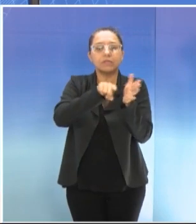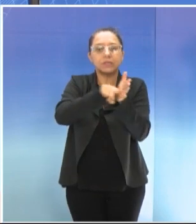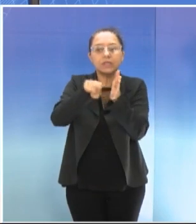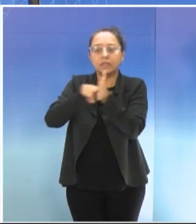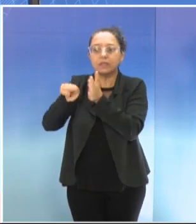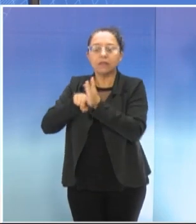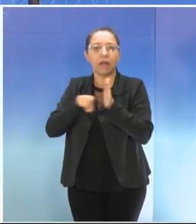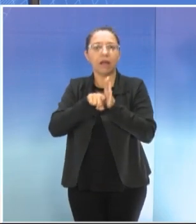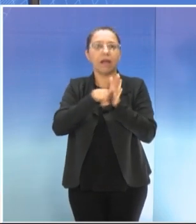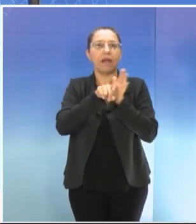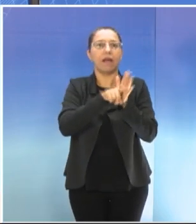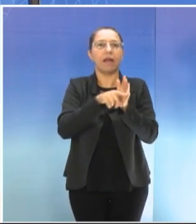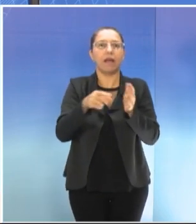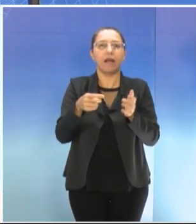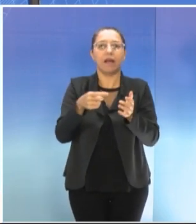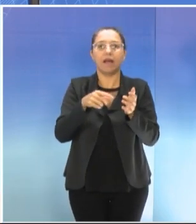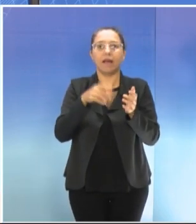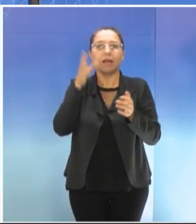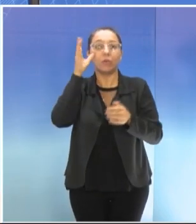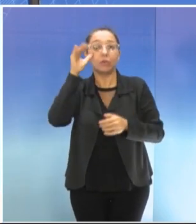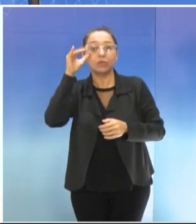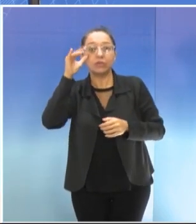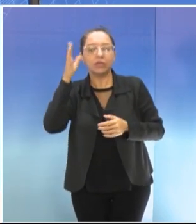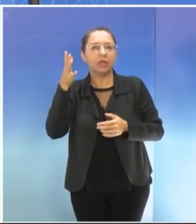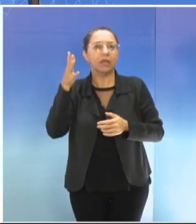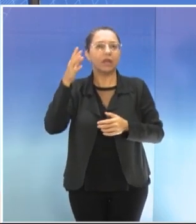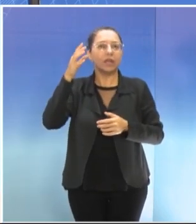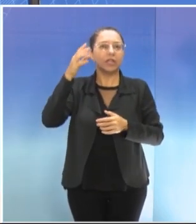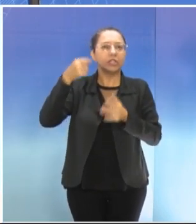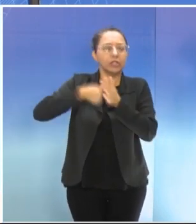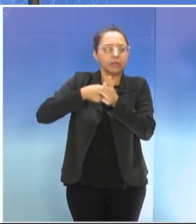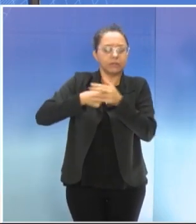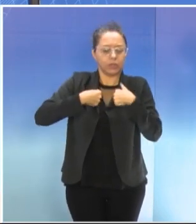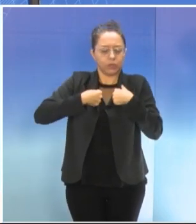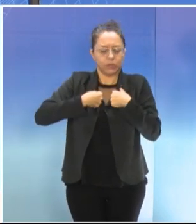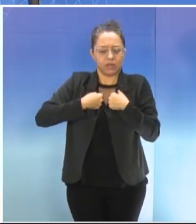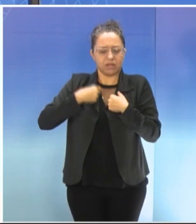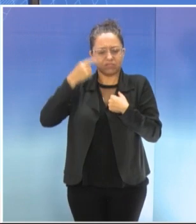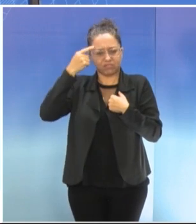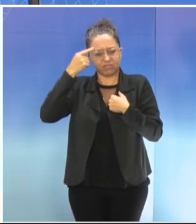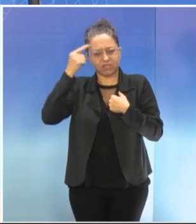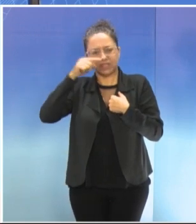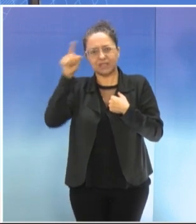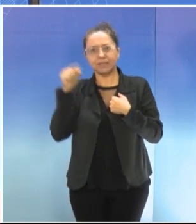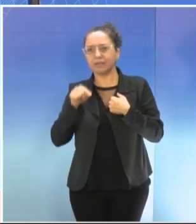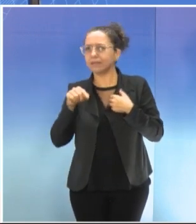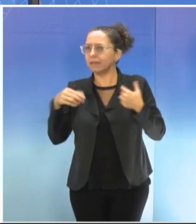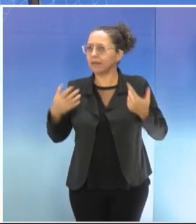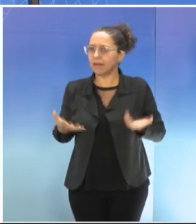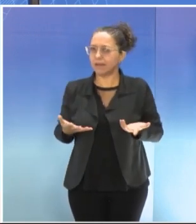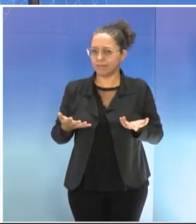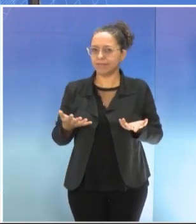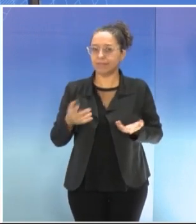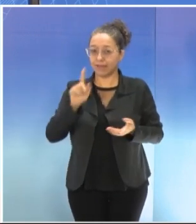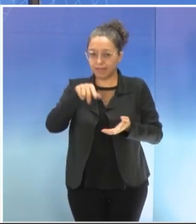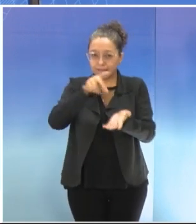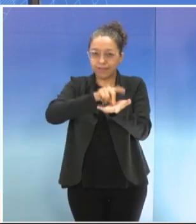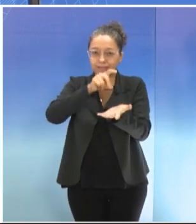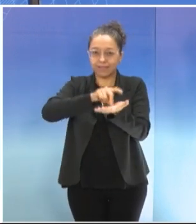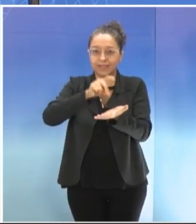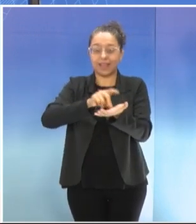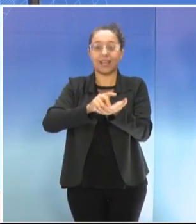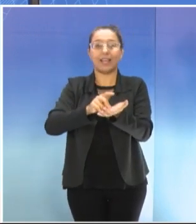colega. Duvidar é você buscar novas respostas, é você falar: será que é isso mesmo que está